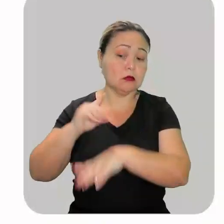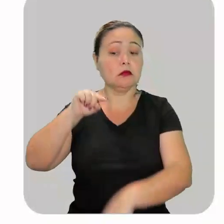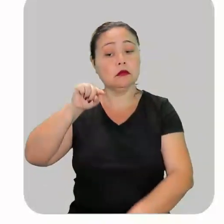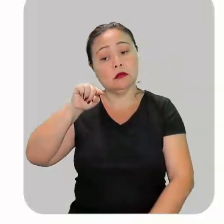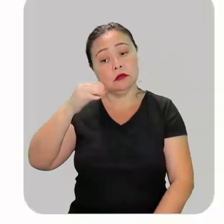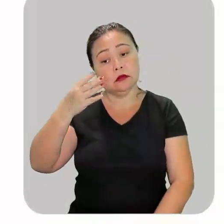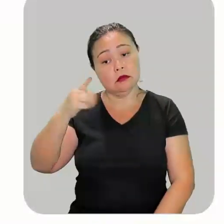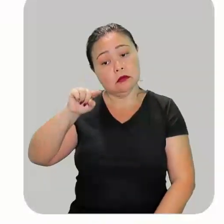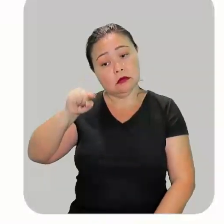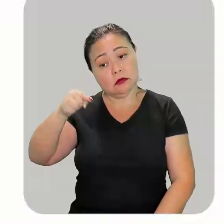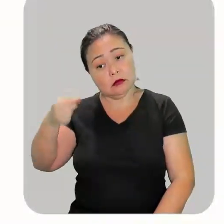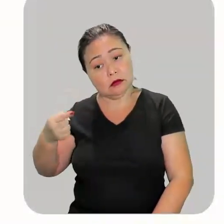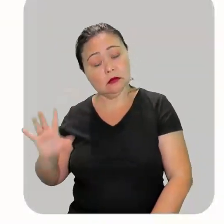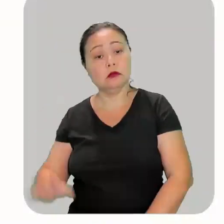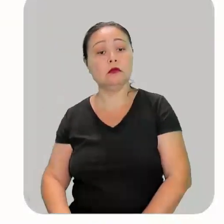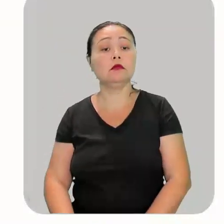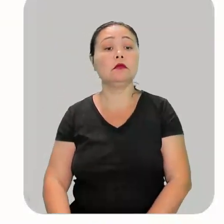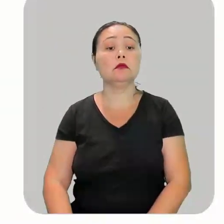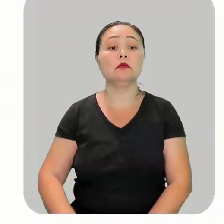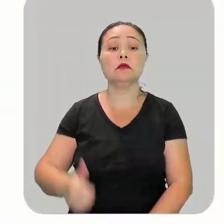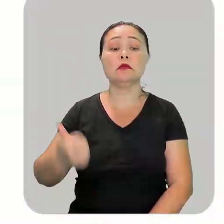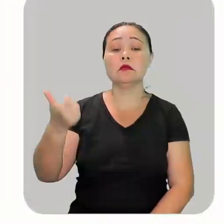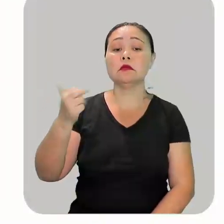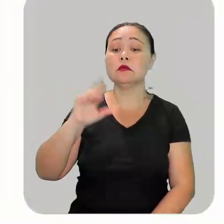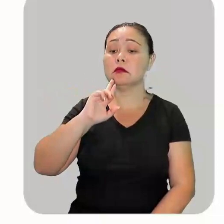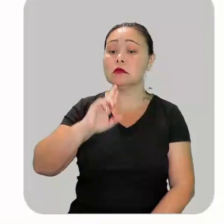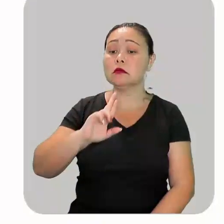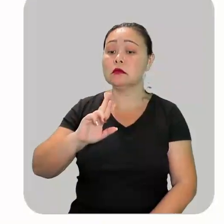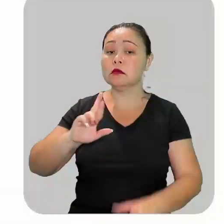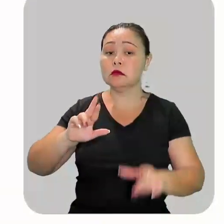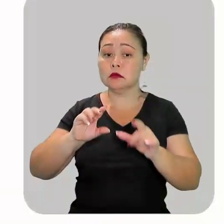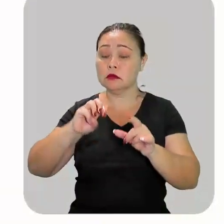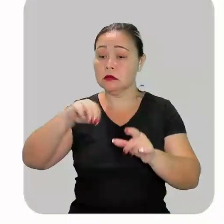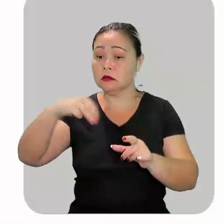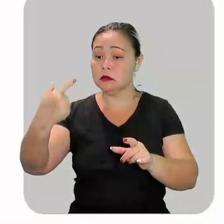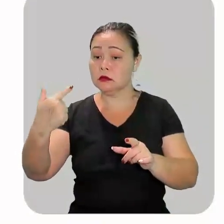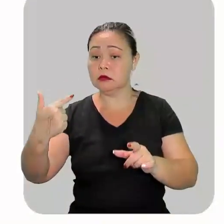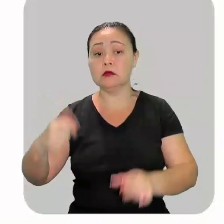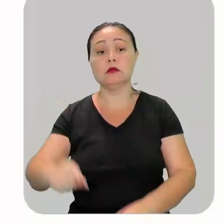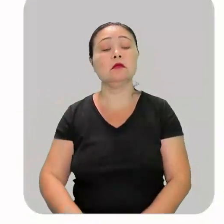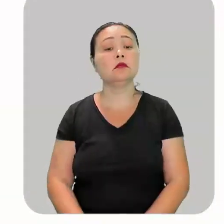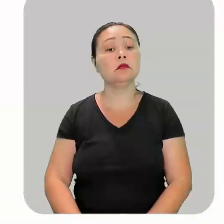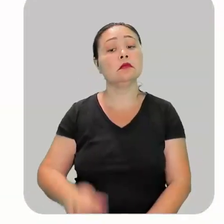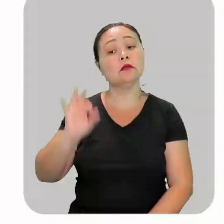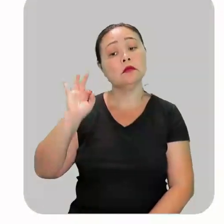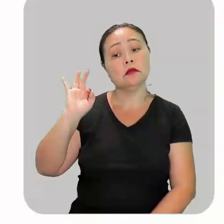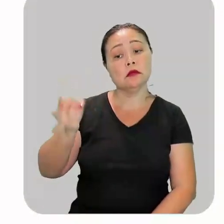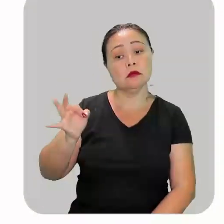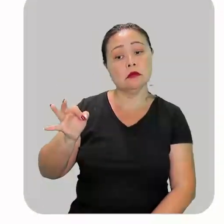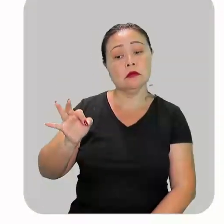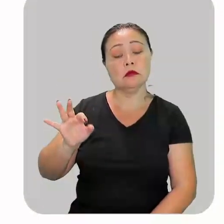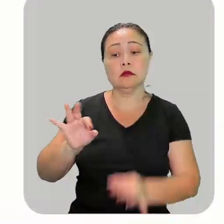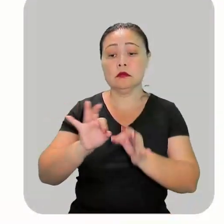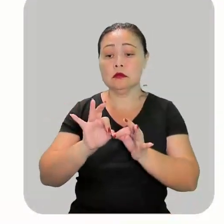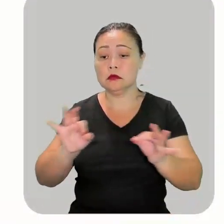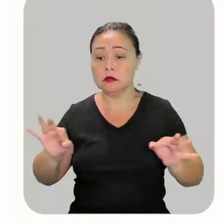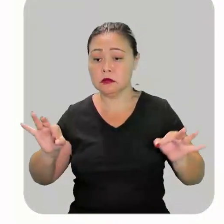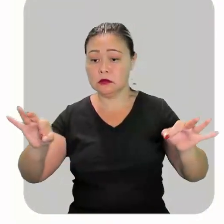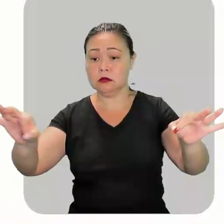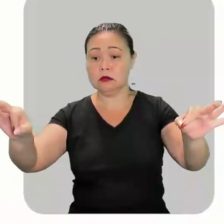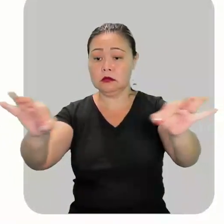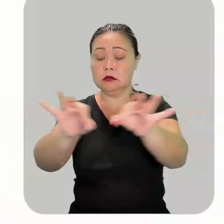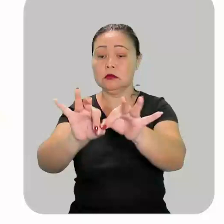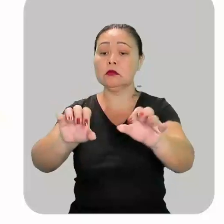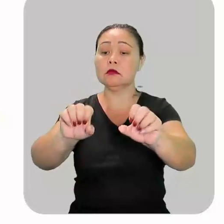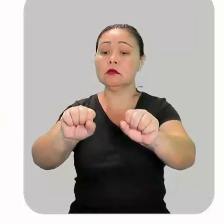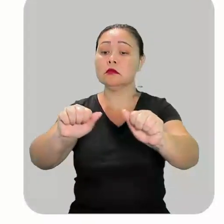números, cálculo de números decimais, né? Isso vai estar em metros quadrados, tá certo? A área da sala.